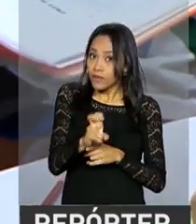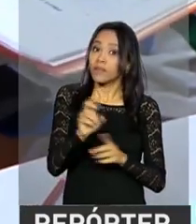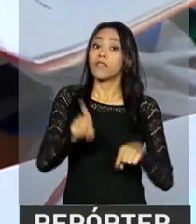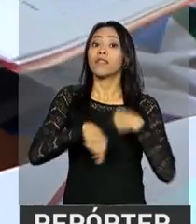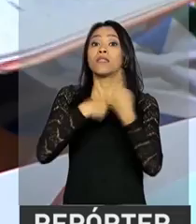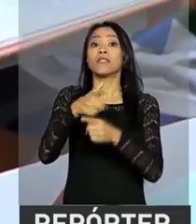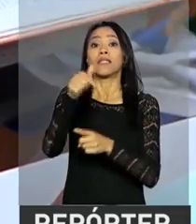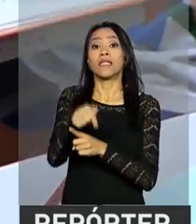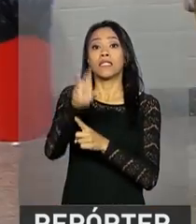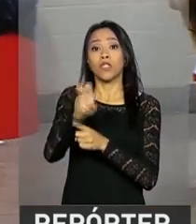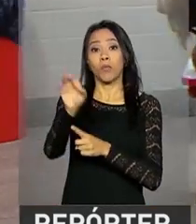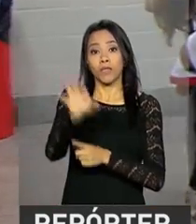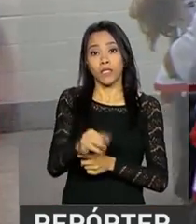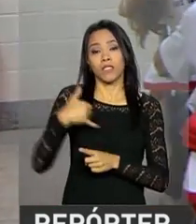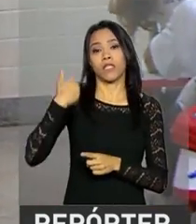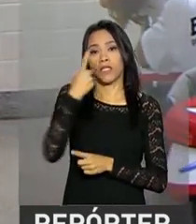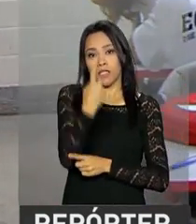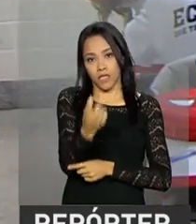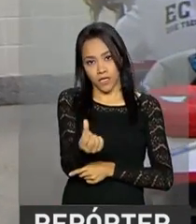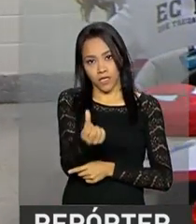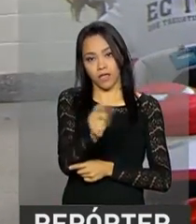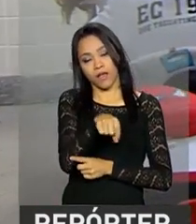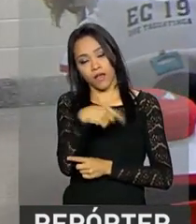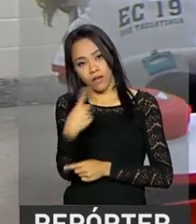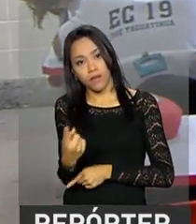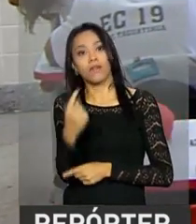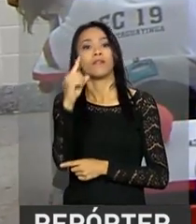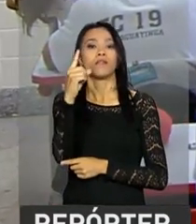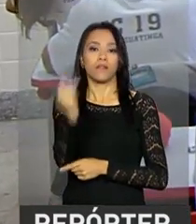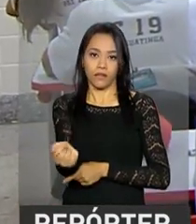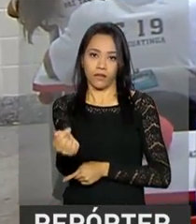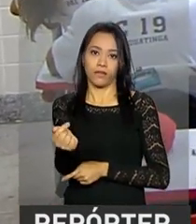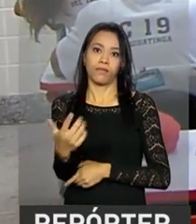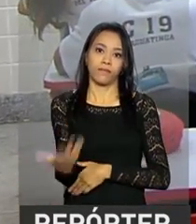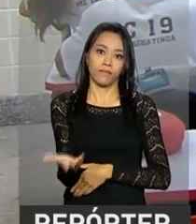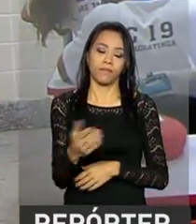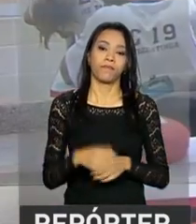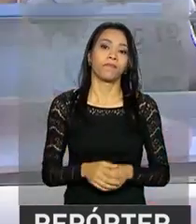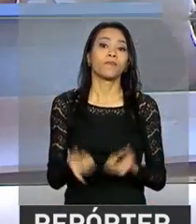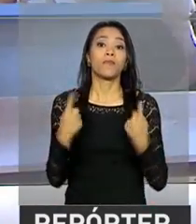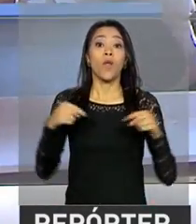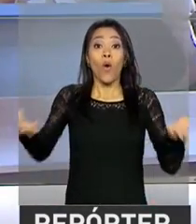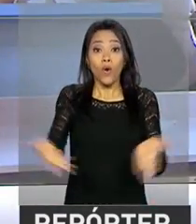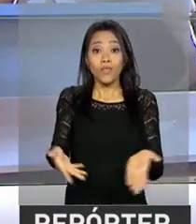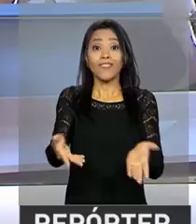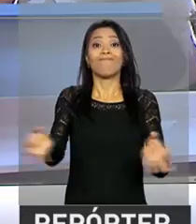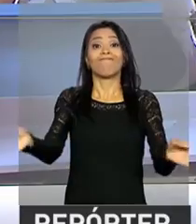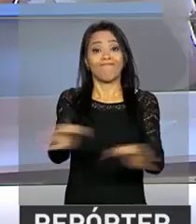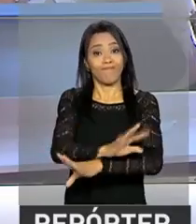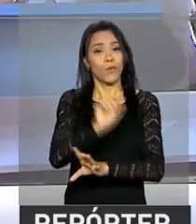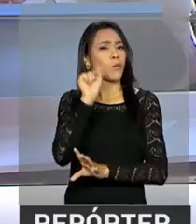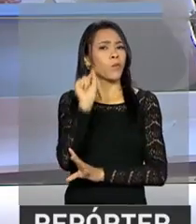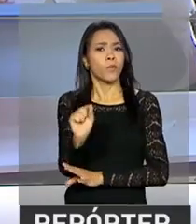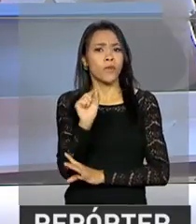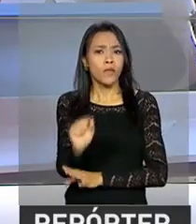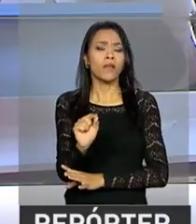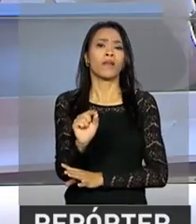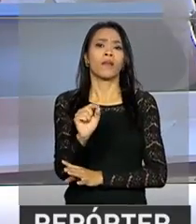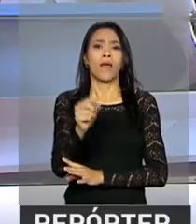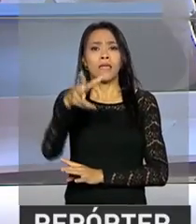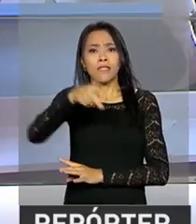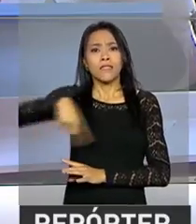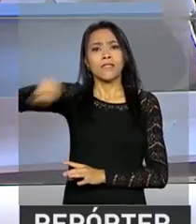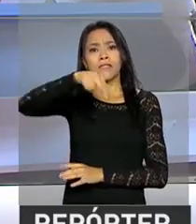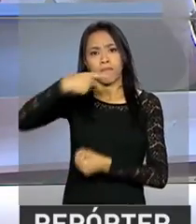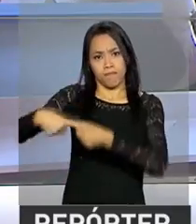75% para estudantes de 16 e 17 anos e também termina hoje o prazo para as